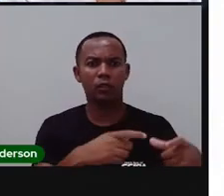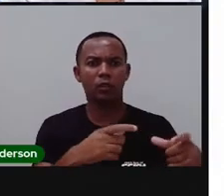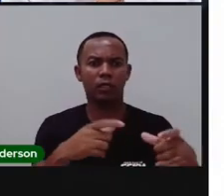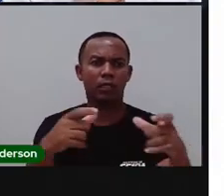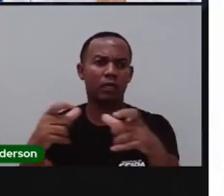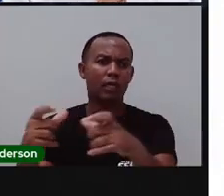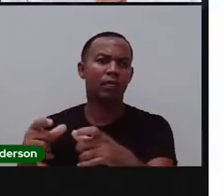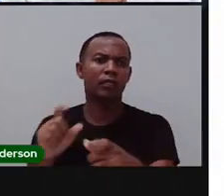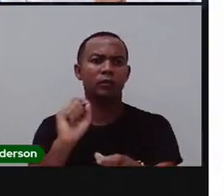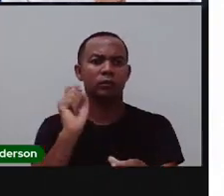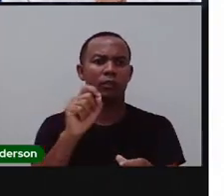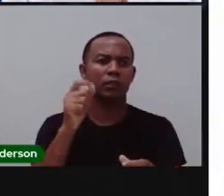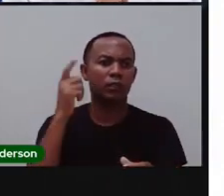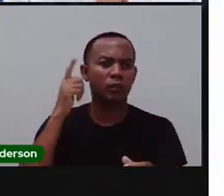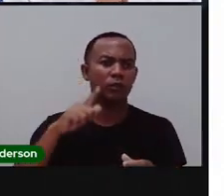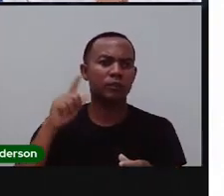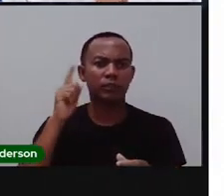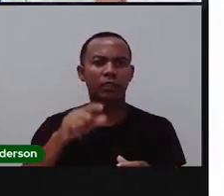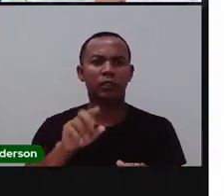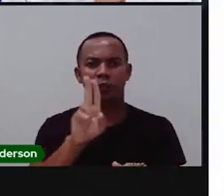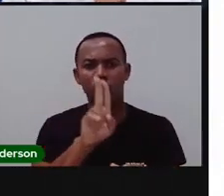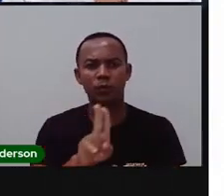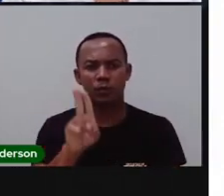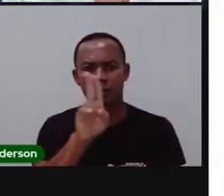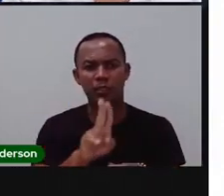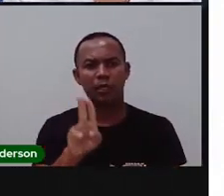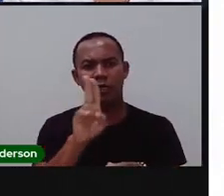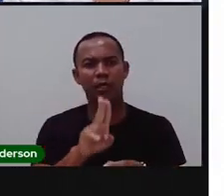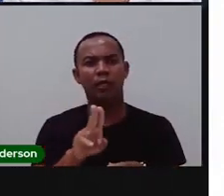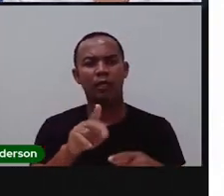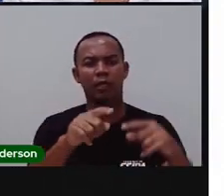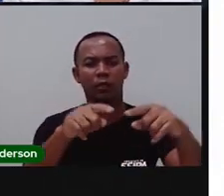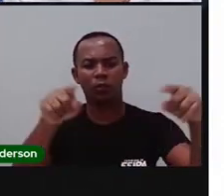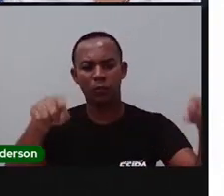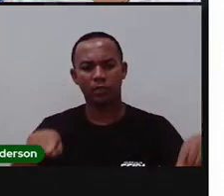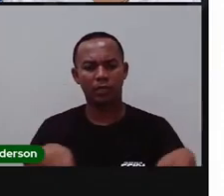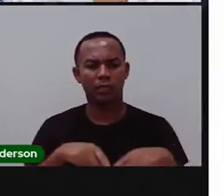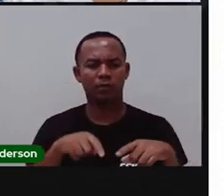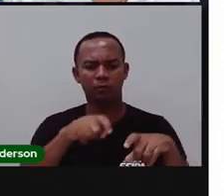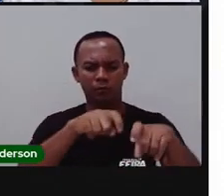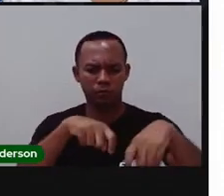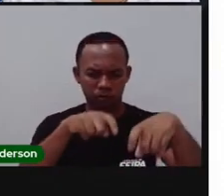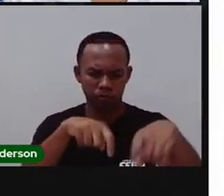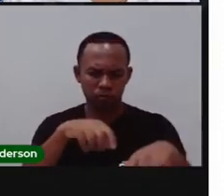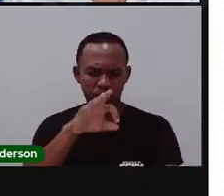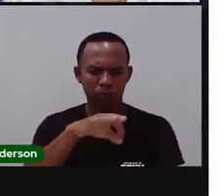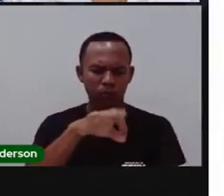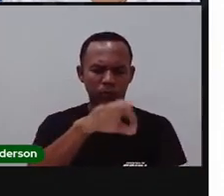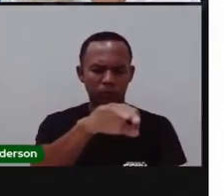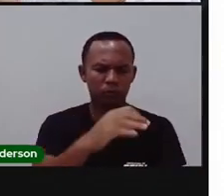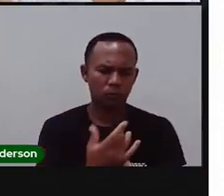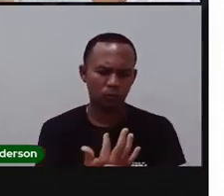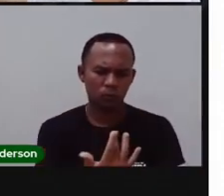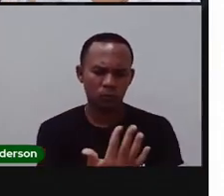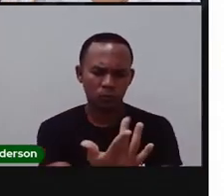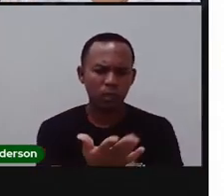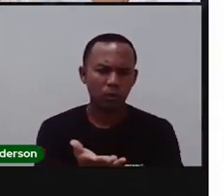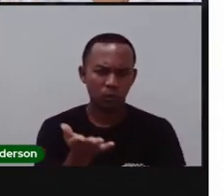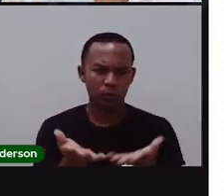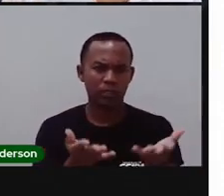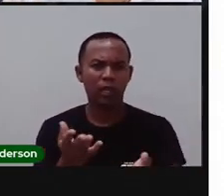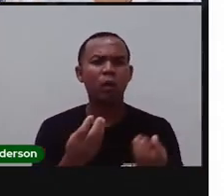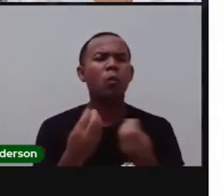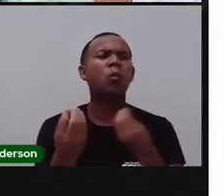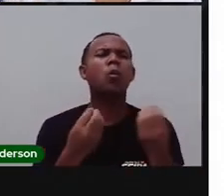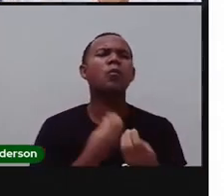locais conseguem fazer uso da agricultura familiar para sobreviverem? Como é que está? Relatem, você conhece, você imagina como